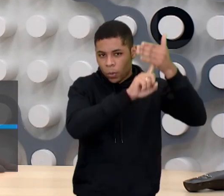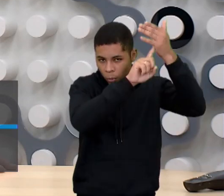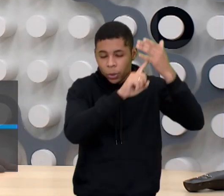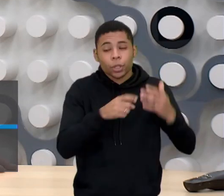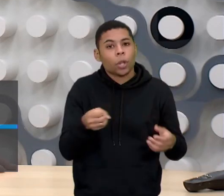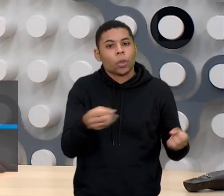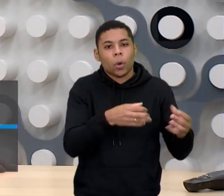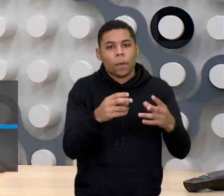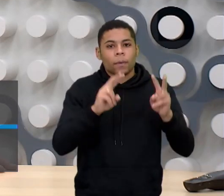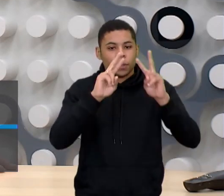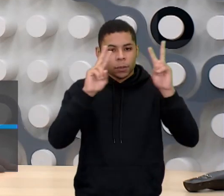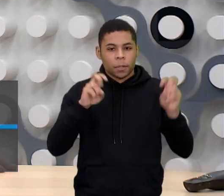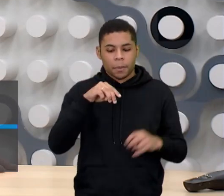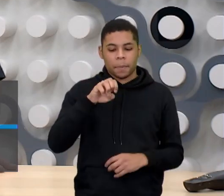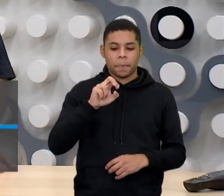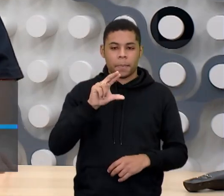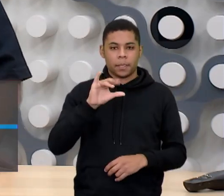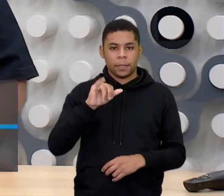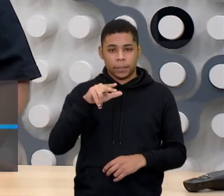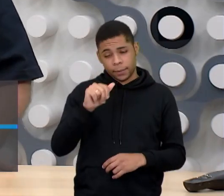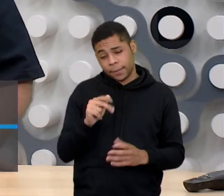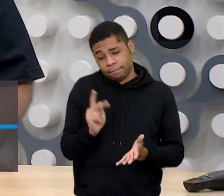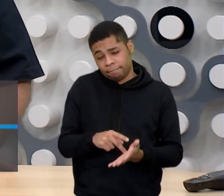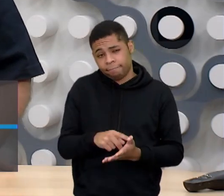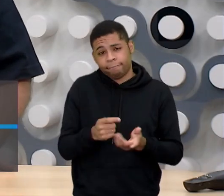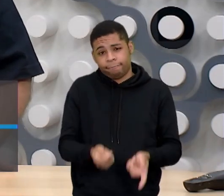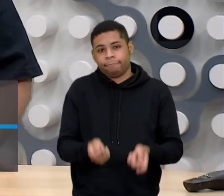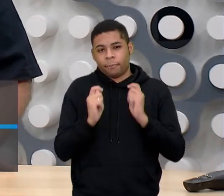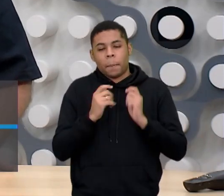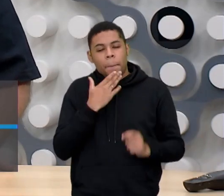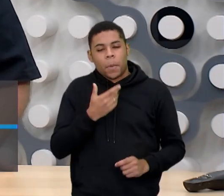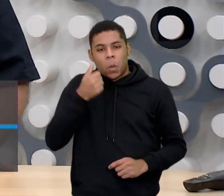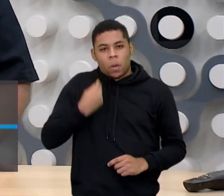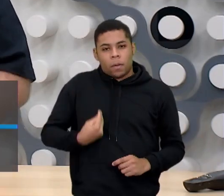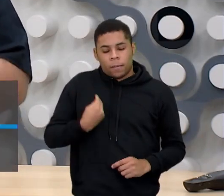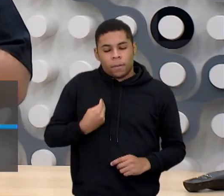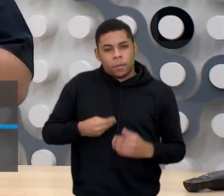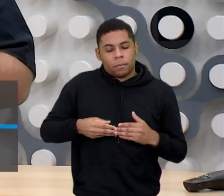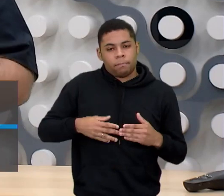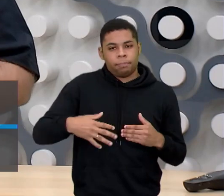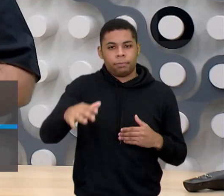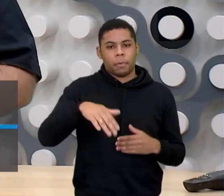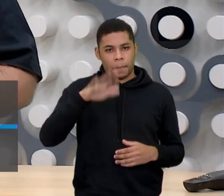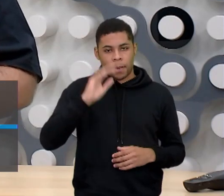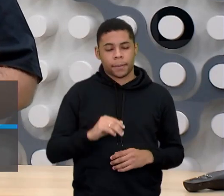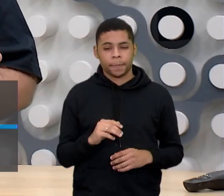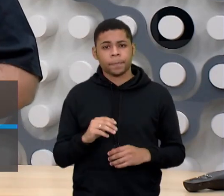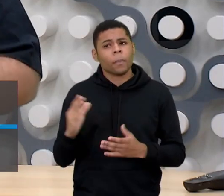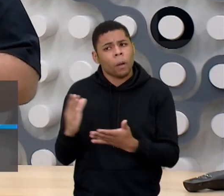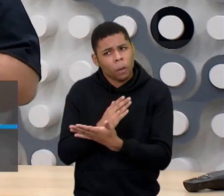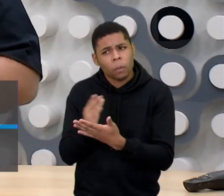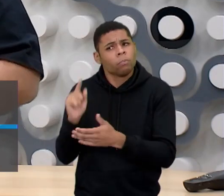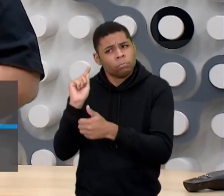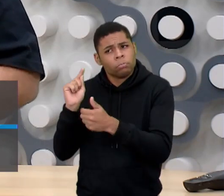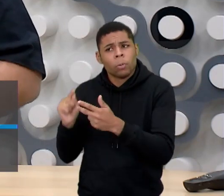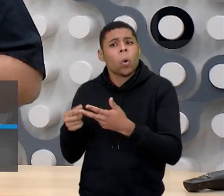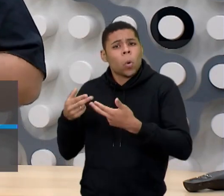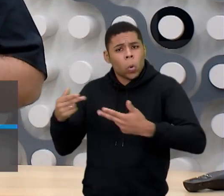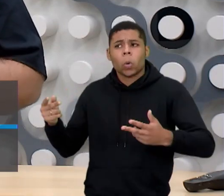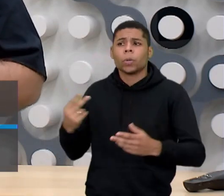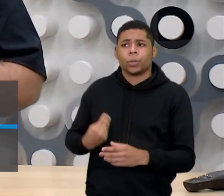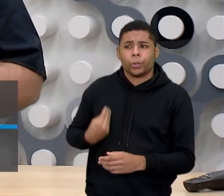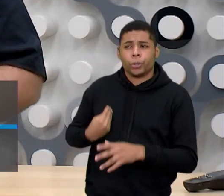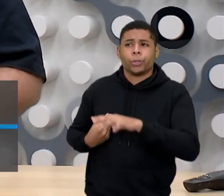da medicina. São fatos aí que acabam aumentando a expectativa de vida. Alguns fatores sociais ainda impedem